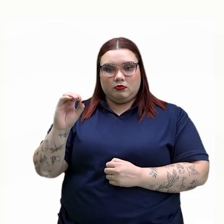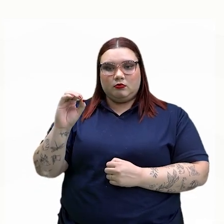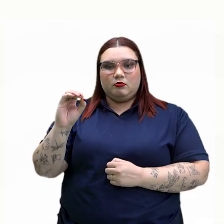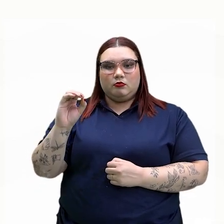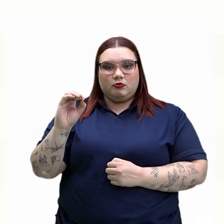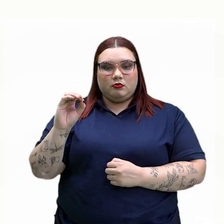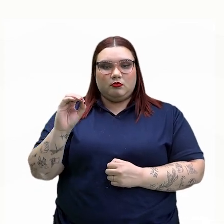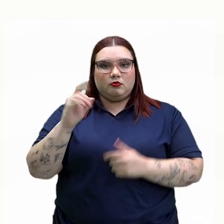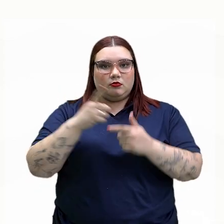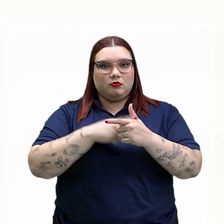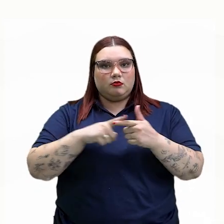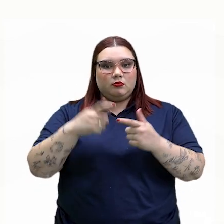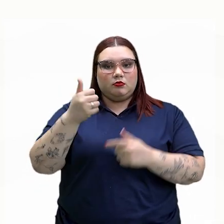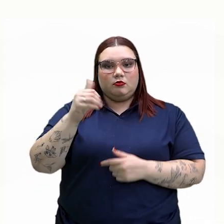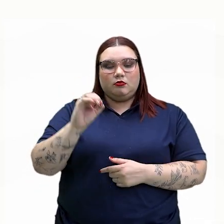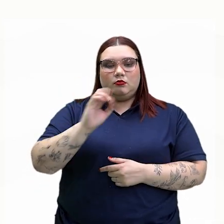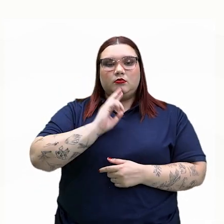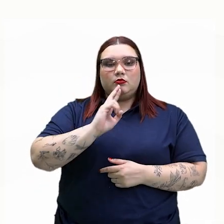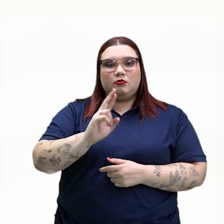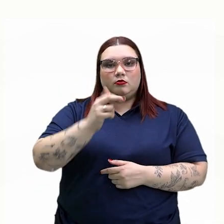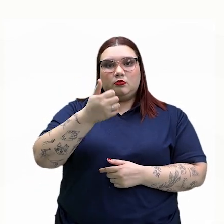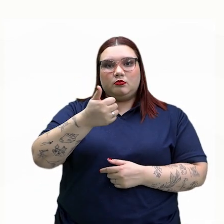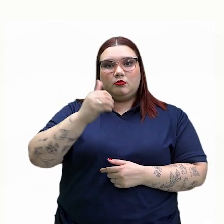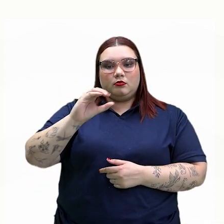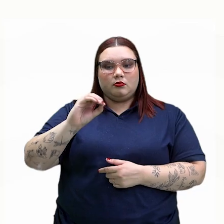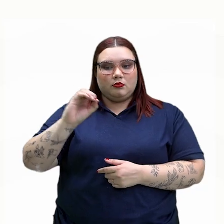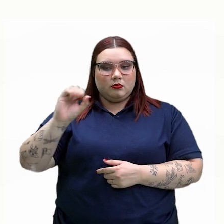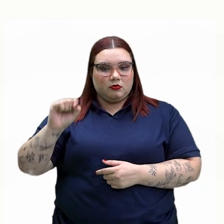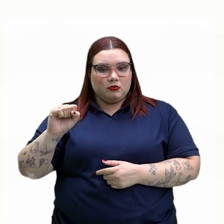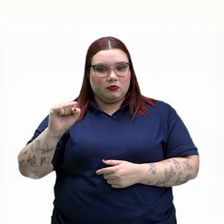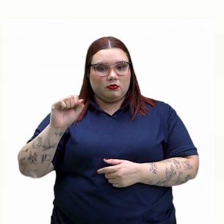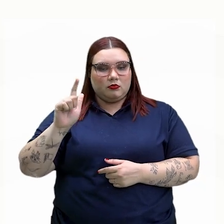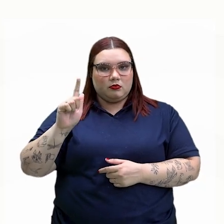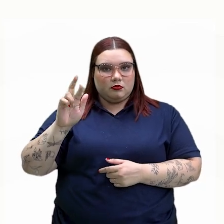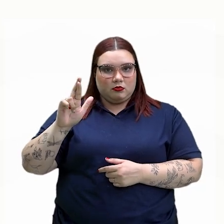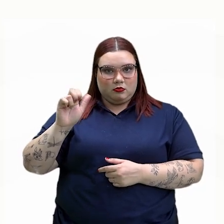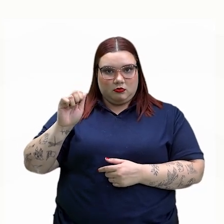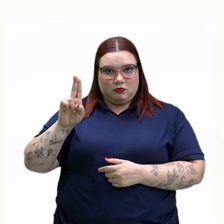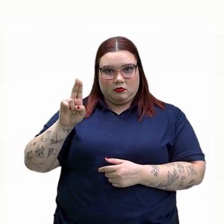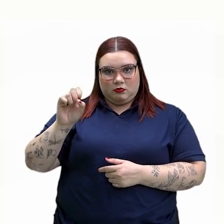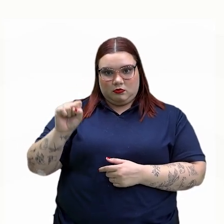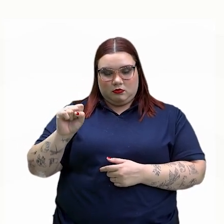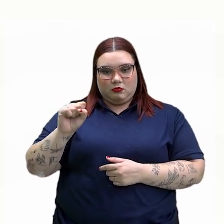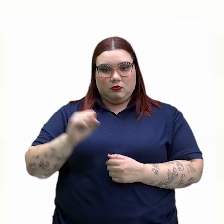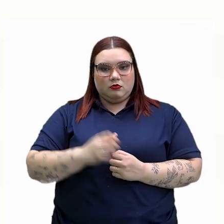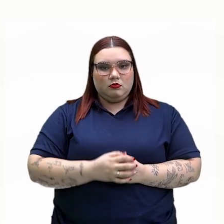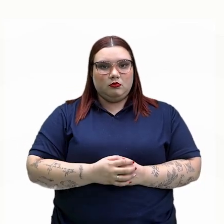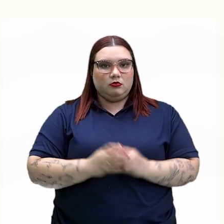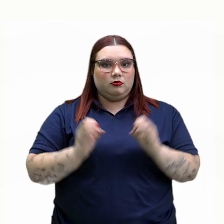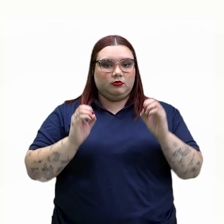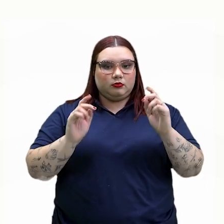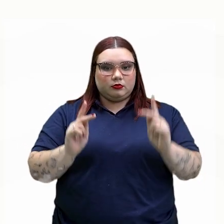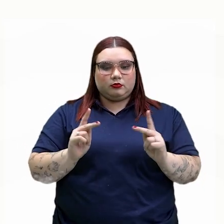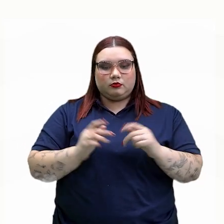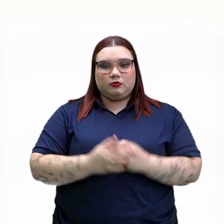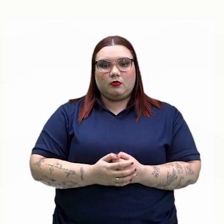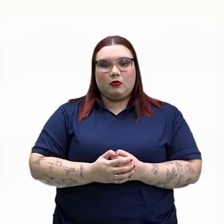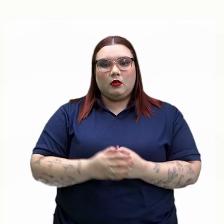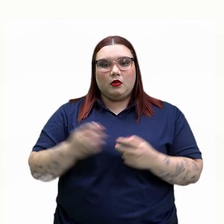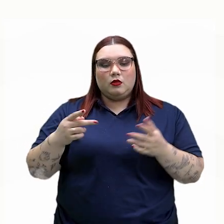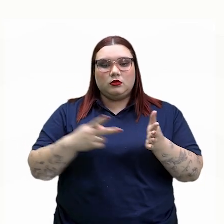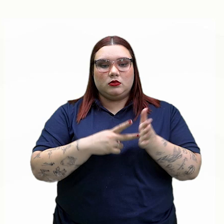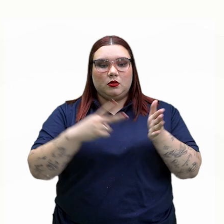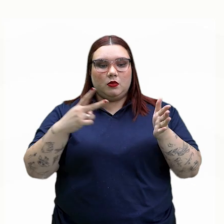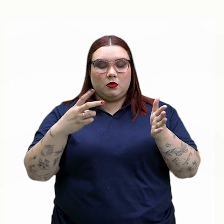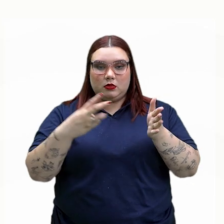dá 1.080, dividido por 10, vai ter 108 graus. Muito bem. E o